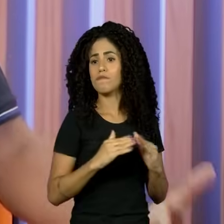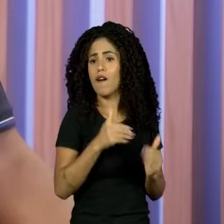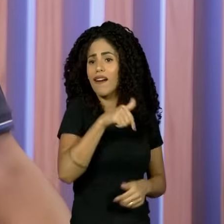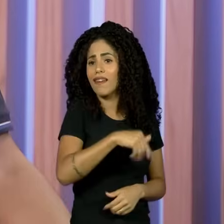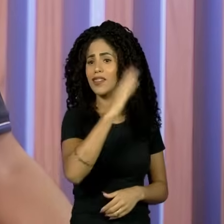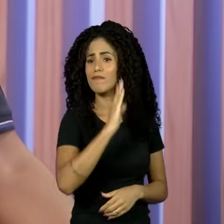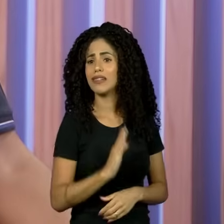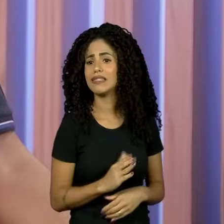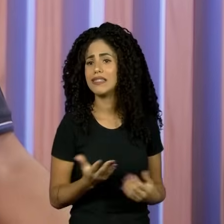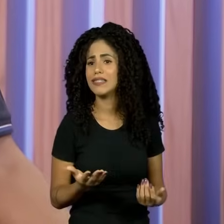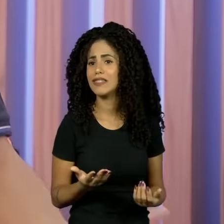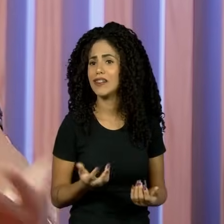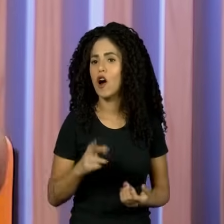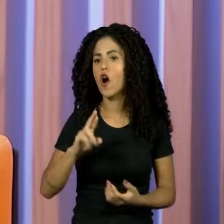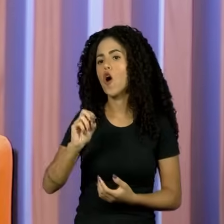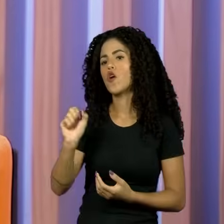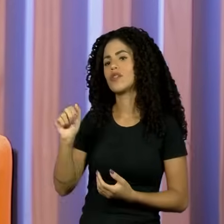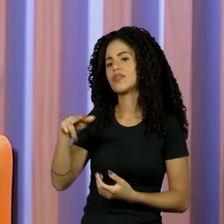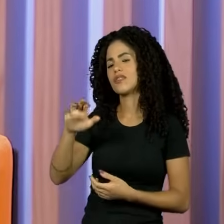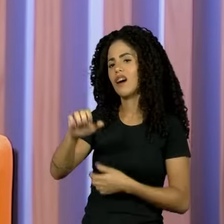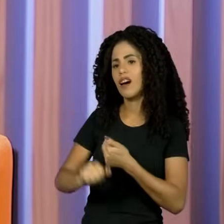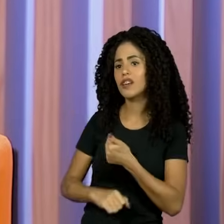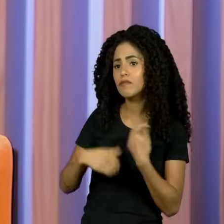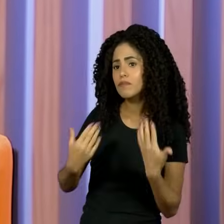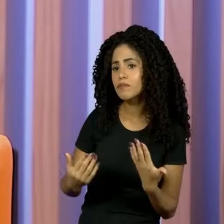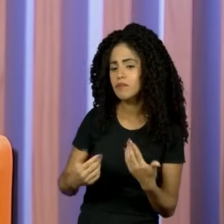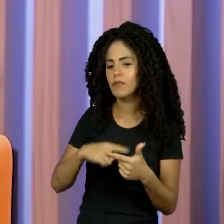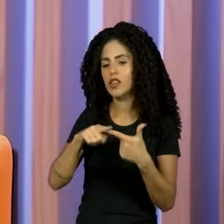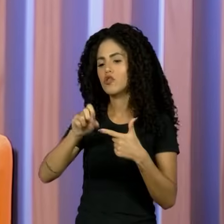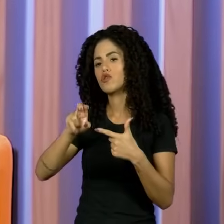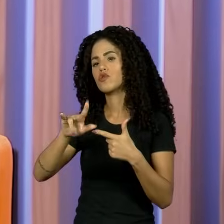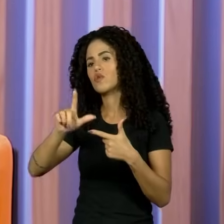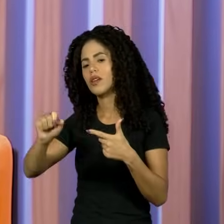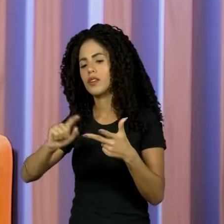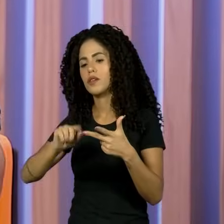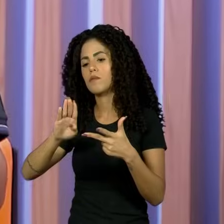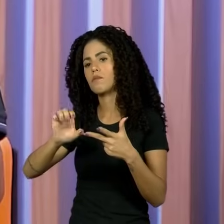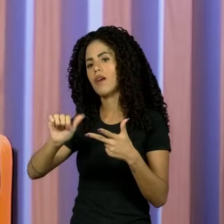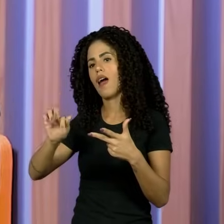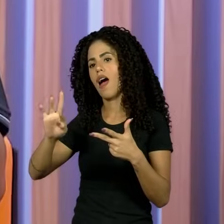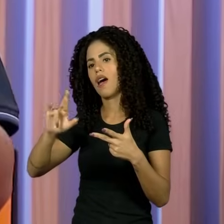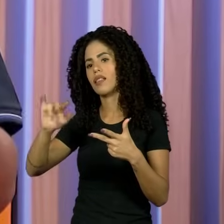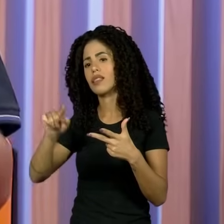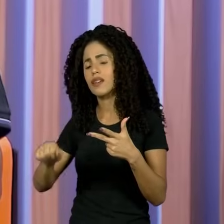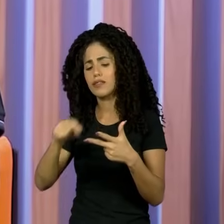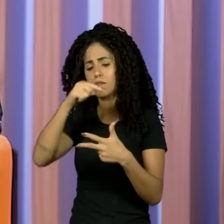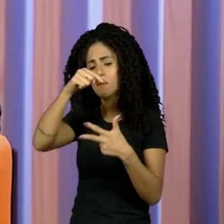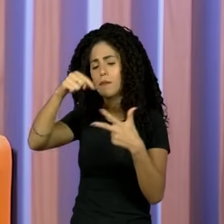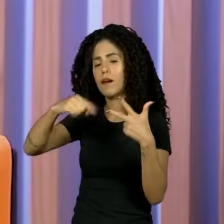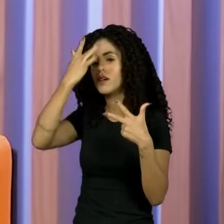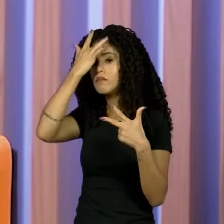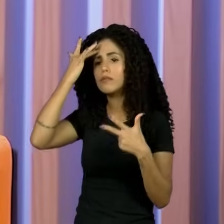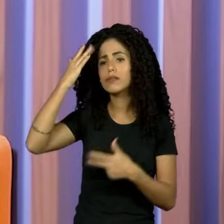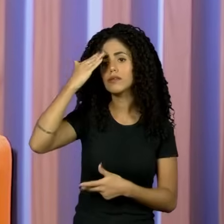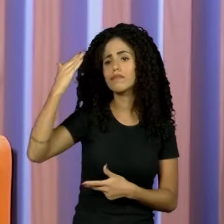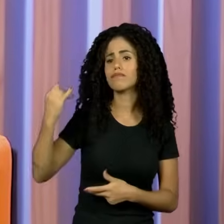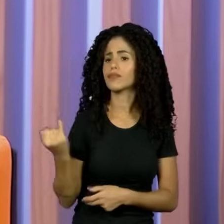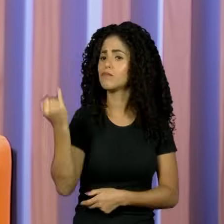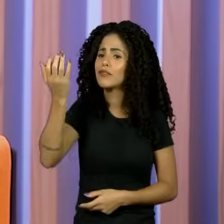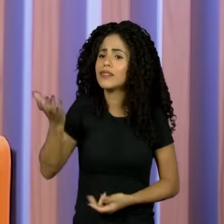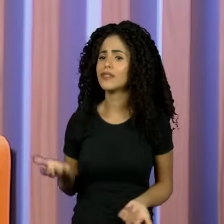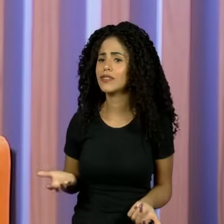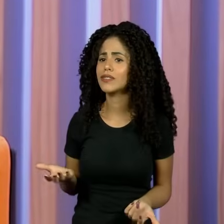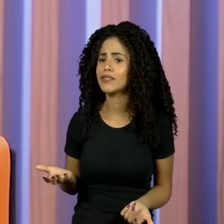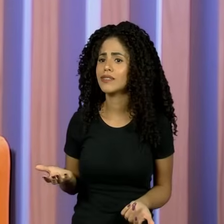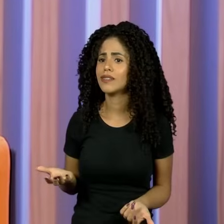gente tem Rosane Borges, a gente tem Sueli Carneiro, Beatriz Nascimento, pessoas que contribuem com